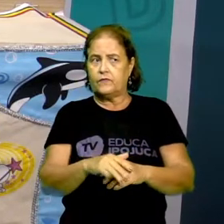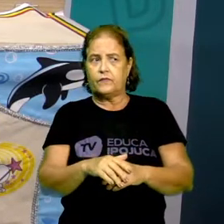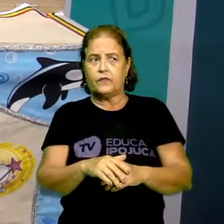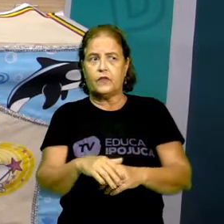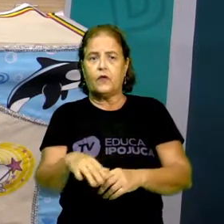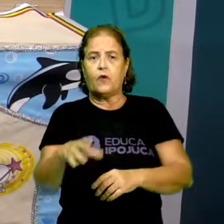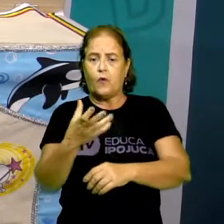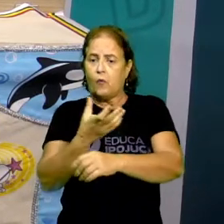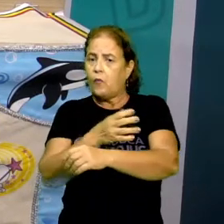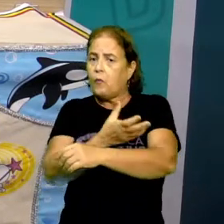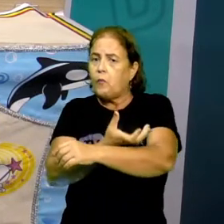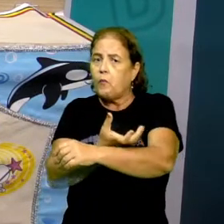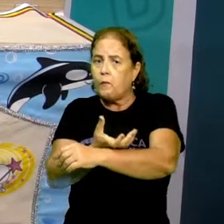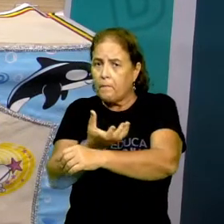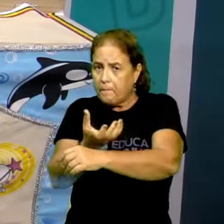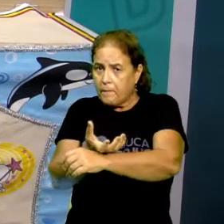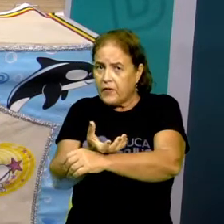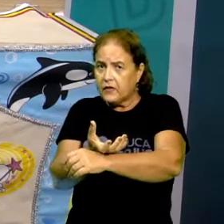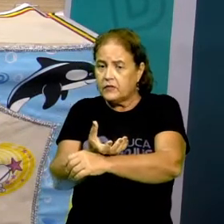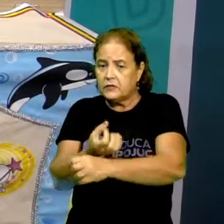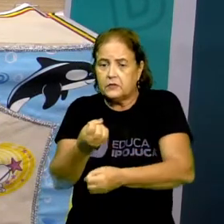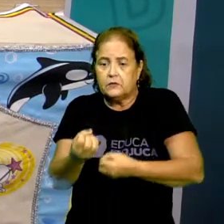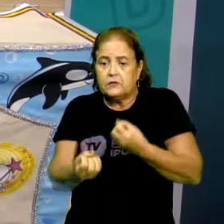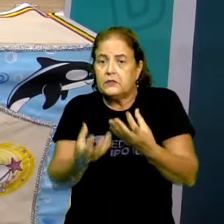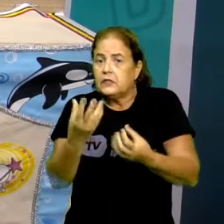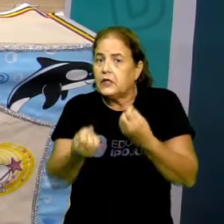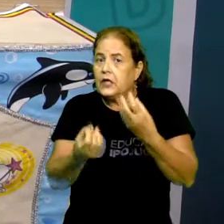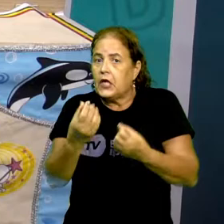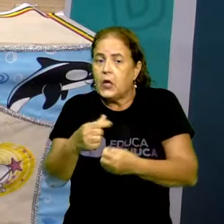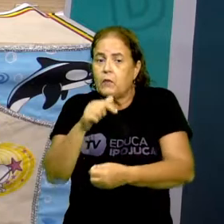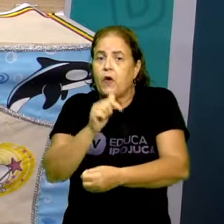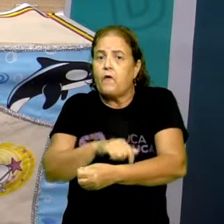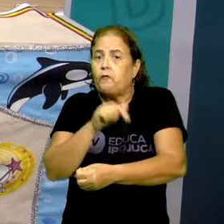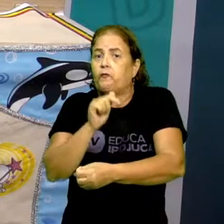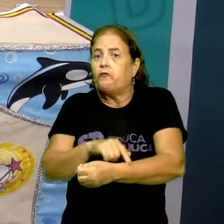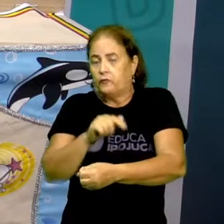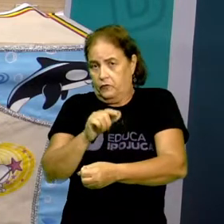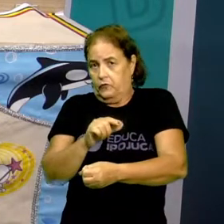O pelo da largata queima e fura, Leiturinha.